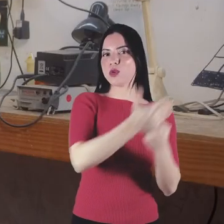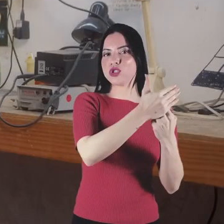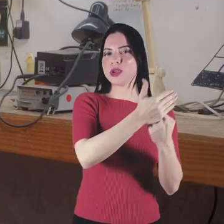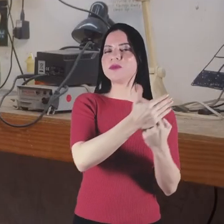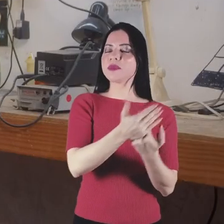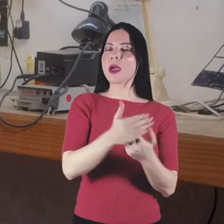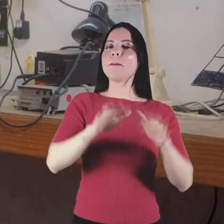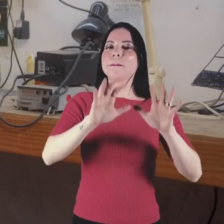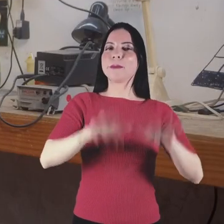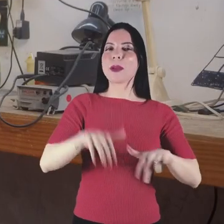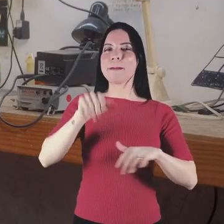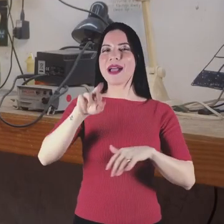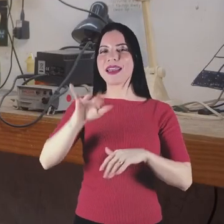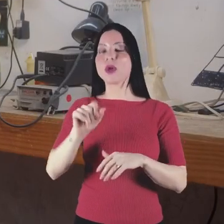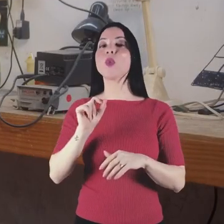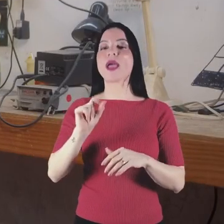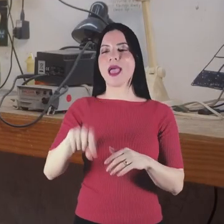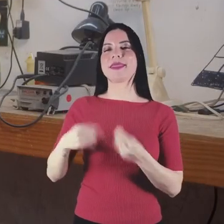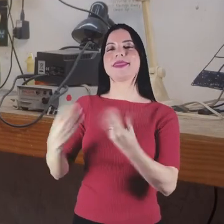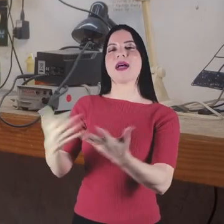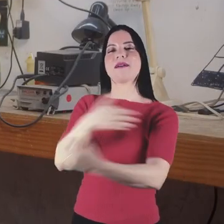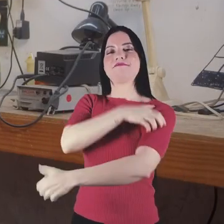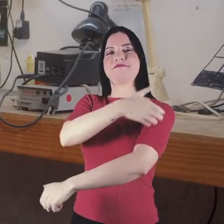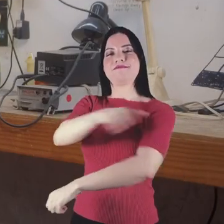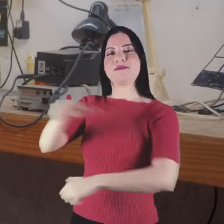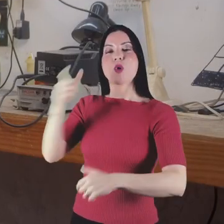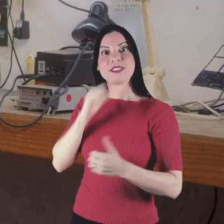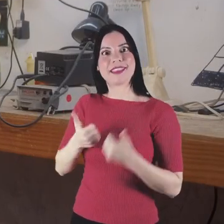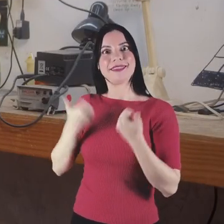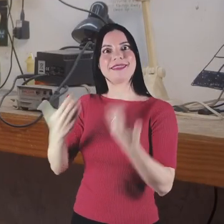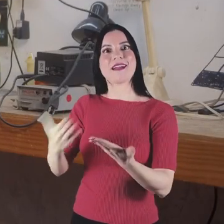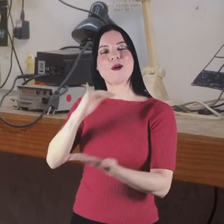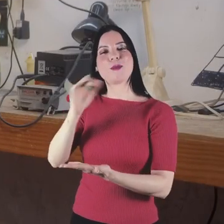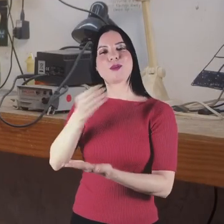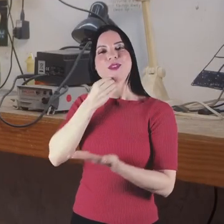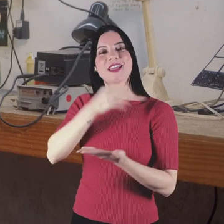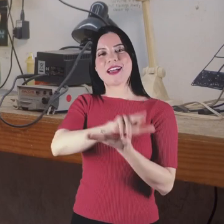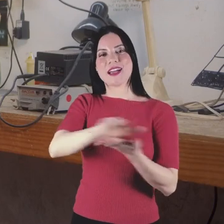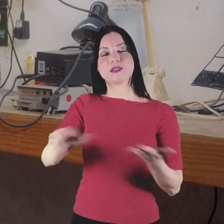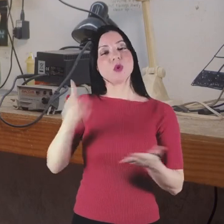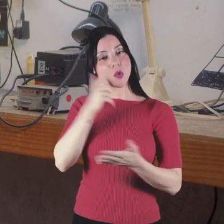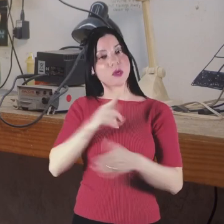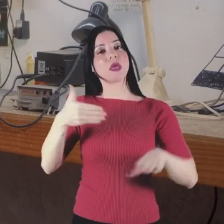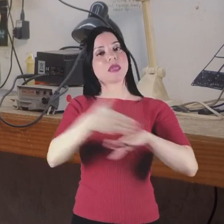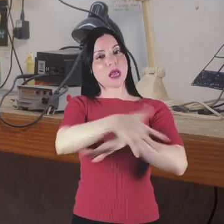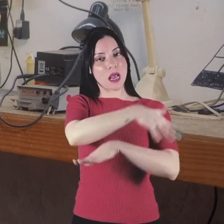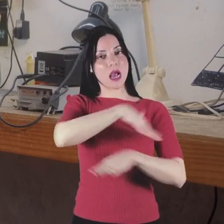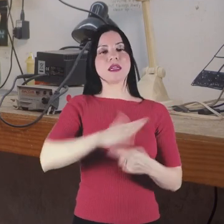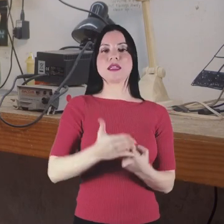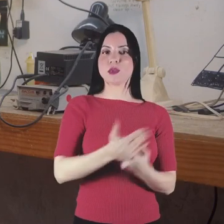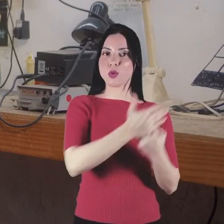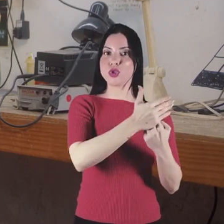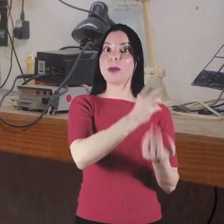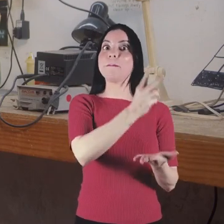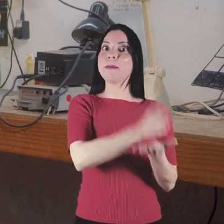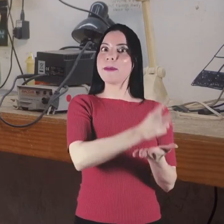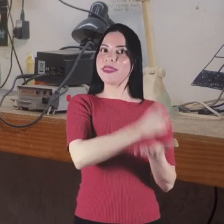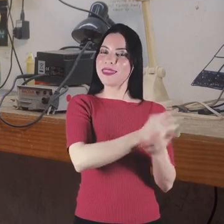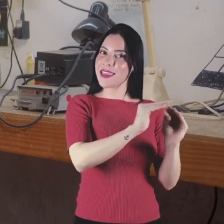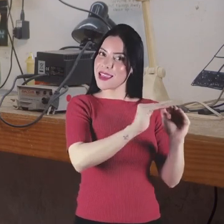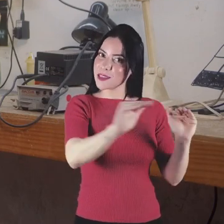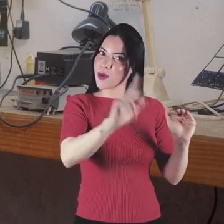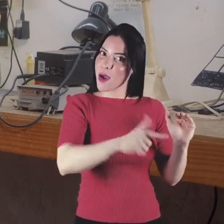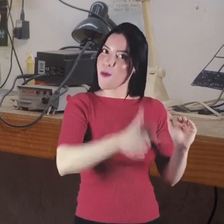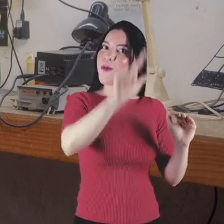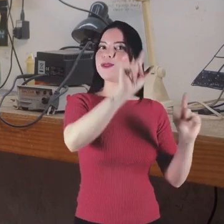dessa área de tecnologia, e a missão da programaria é justamente empoderar essas pessoas, né, promover oportunidades para que elas entrem na tecnologia,